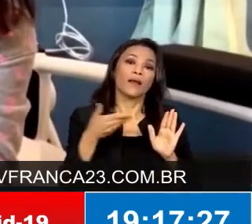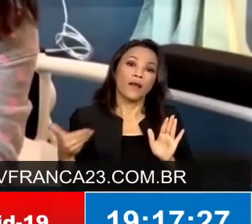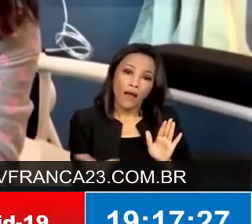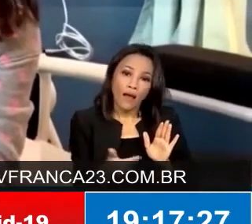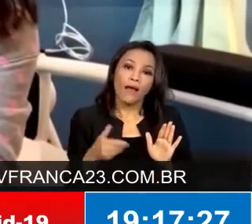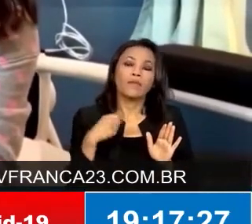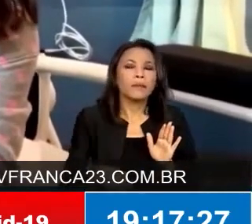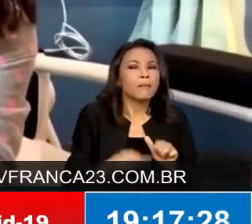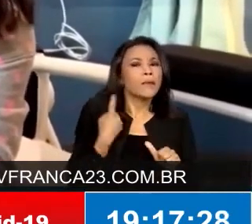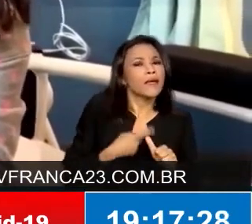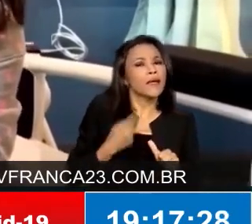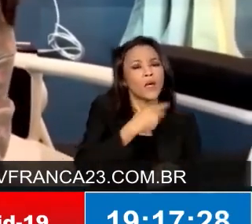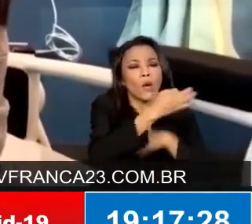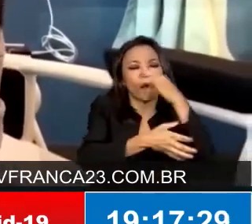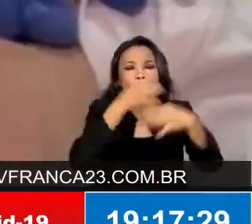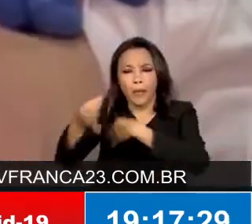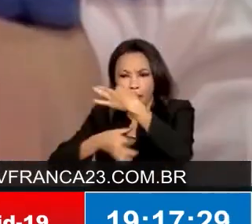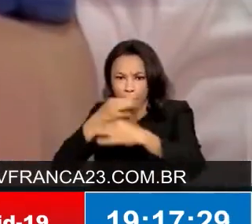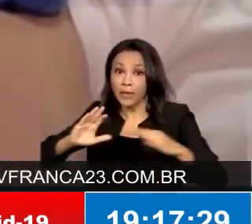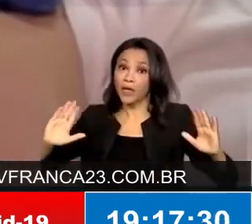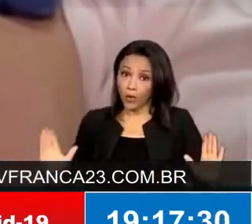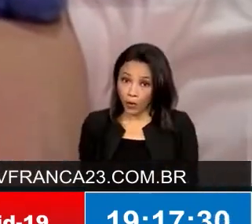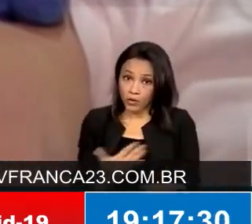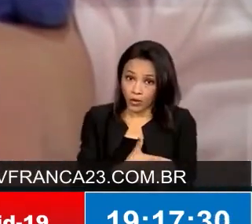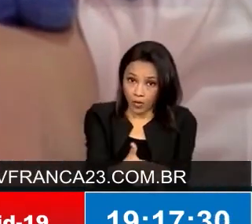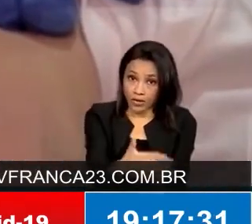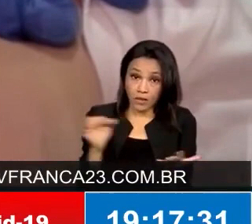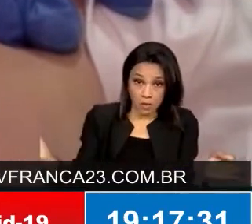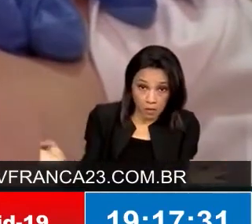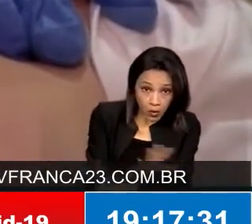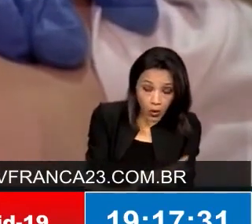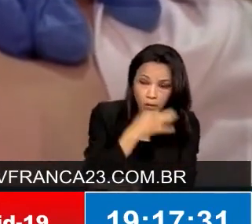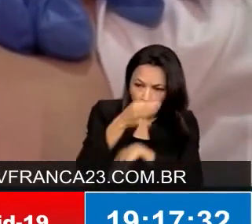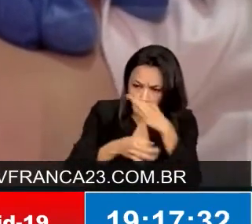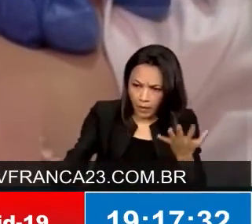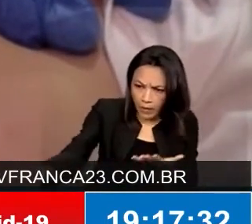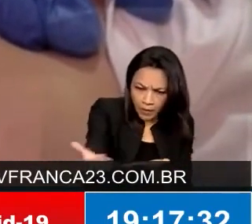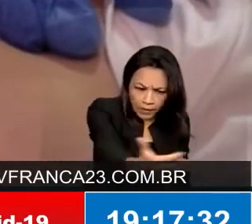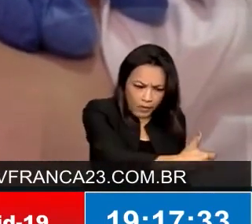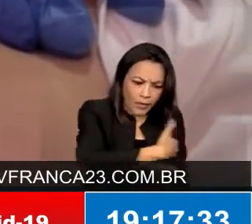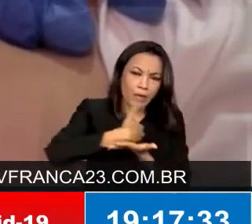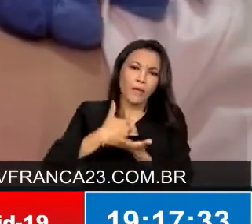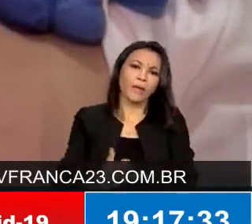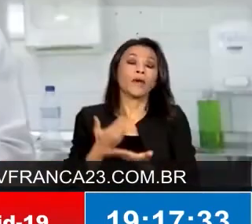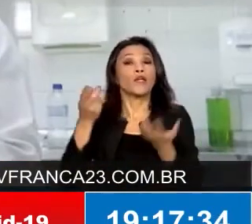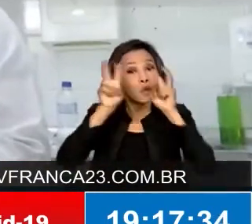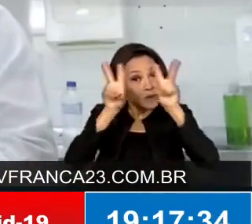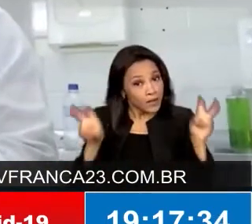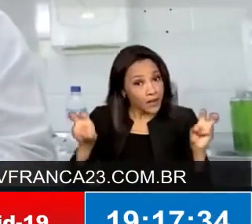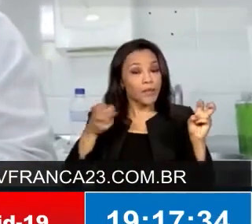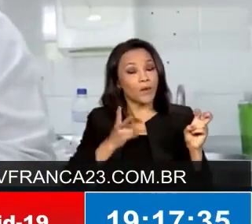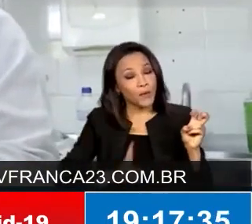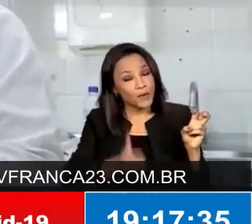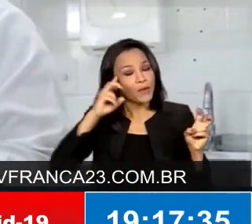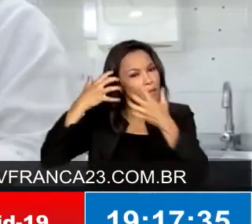submetida à consulta pública, que é a etapa iniciada hoje. Depois dessa consulta, as contribuições são organizadas e o tema volta para a